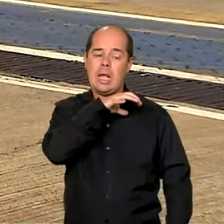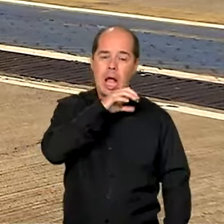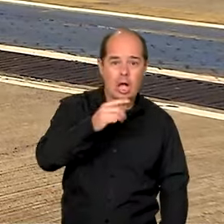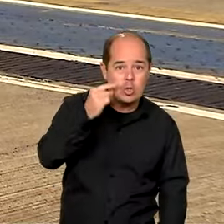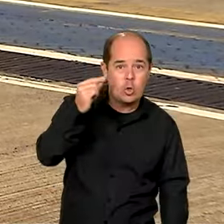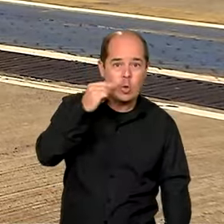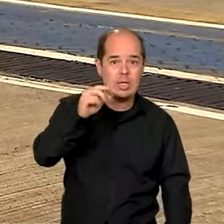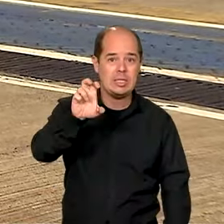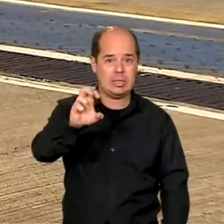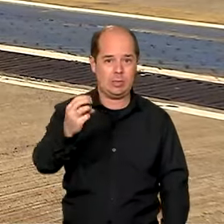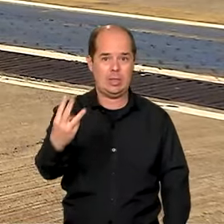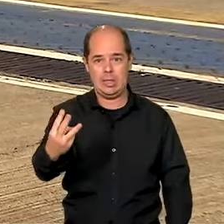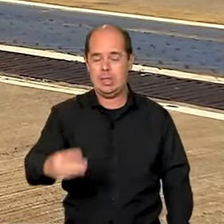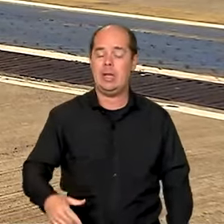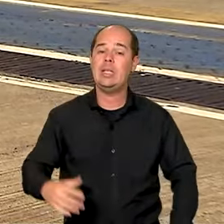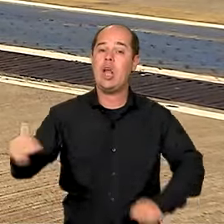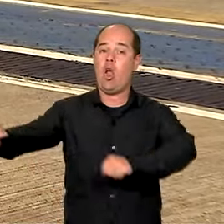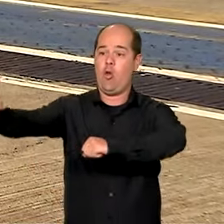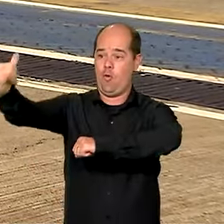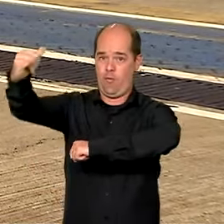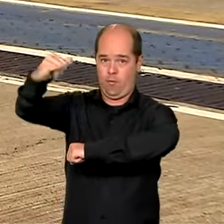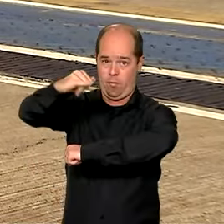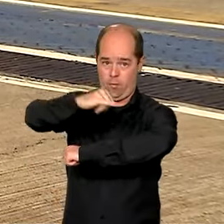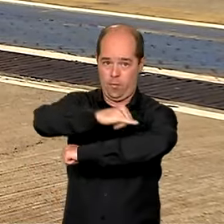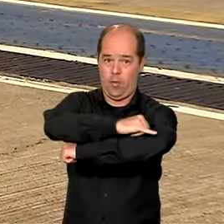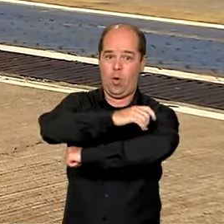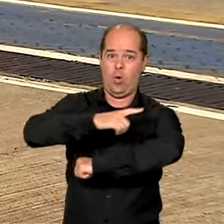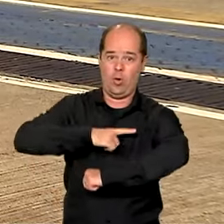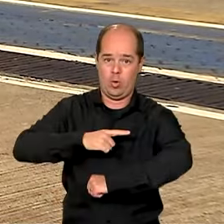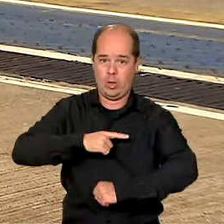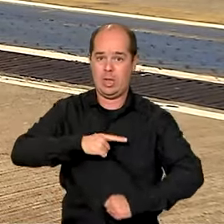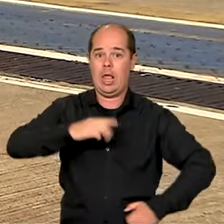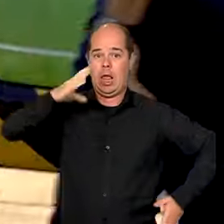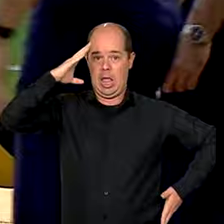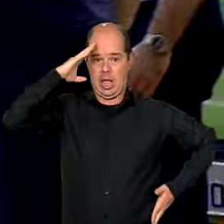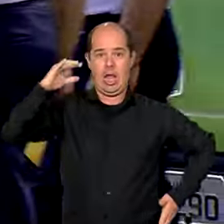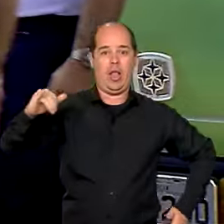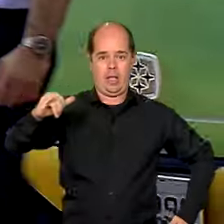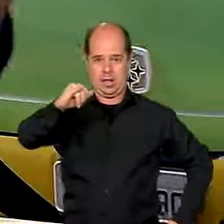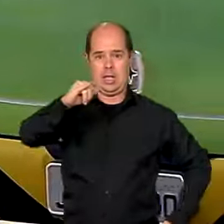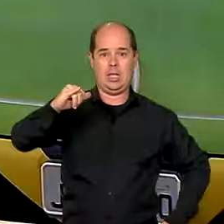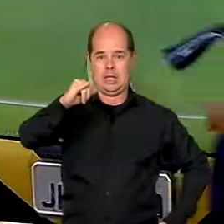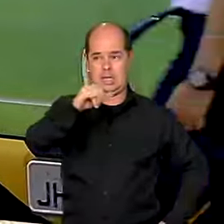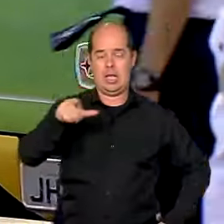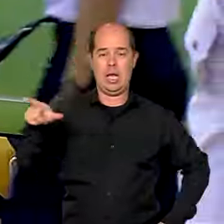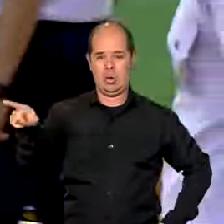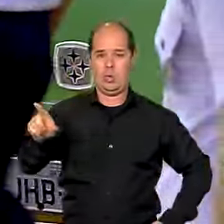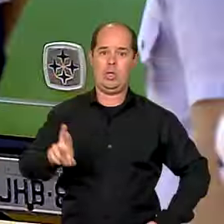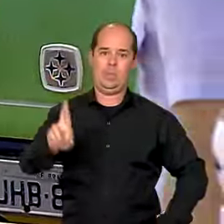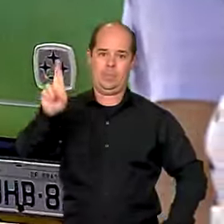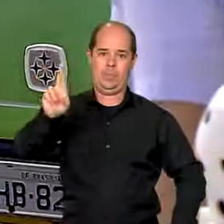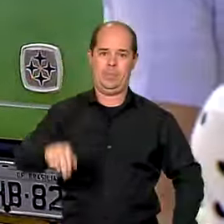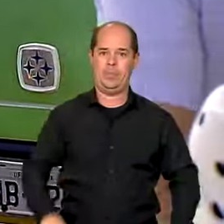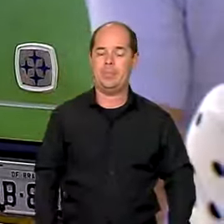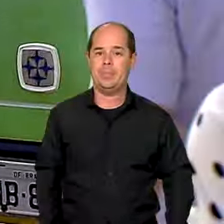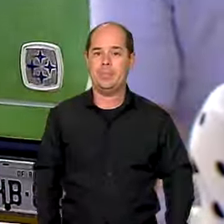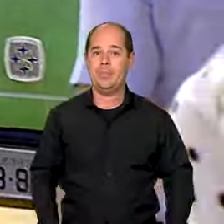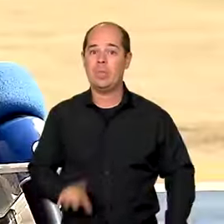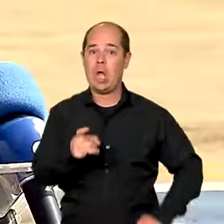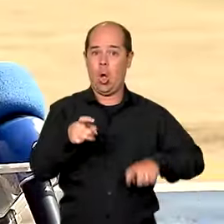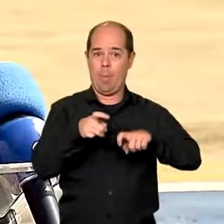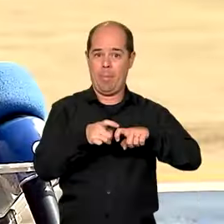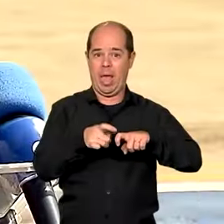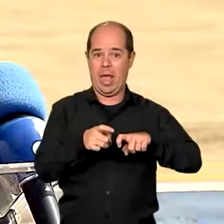voos de repatriação foram feitos sob o comando da Força Aérea Brasileira. O médico da FAB, que tem acompanhado os